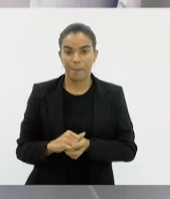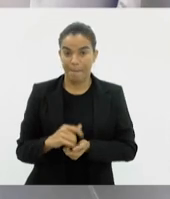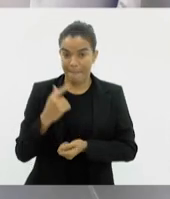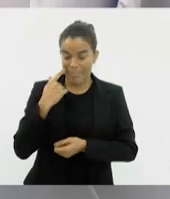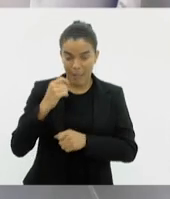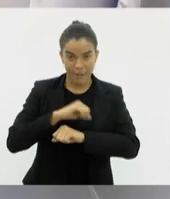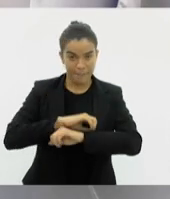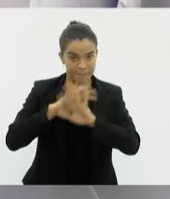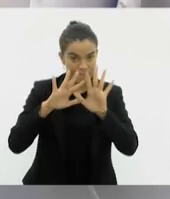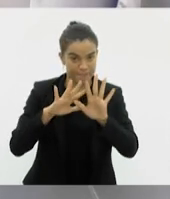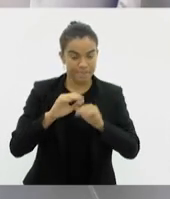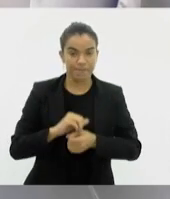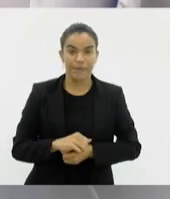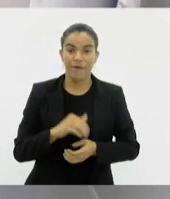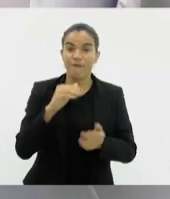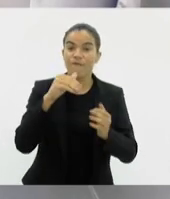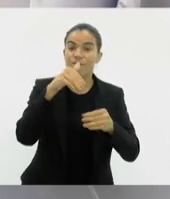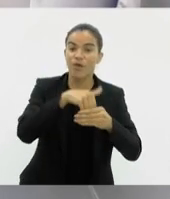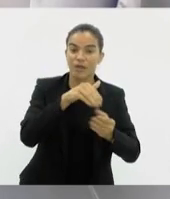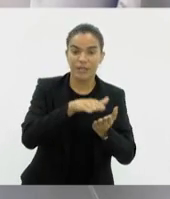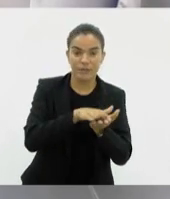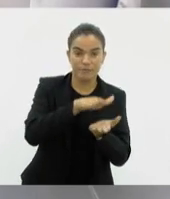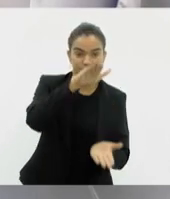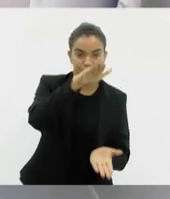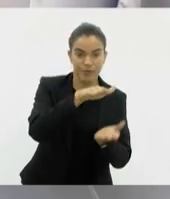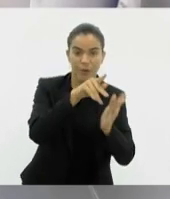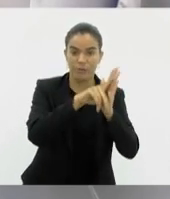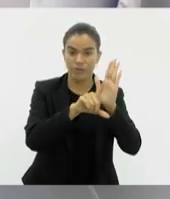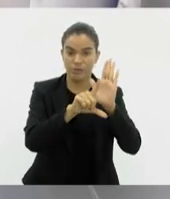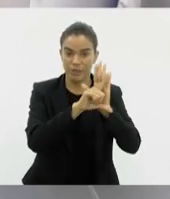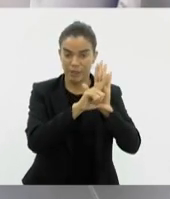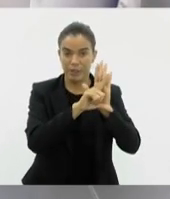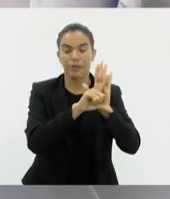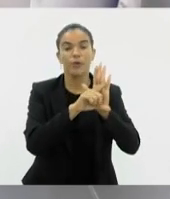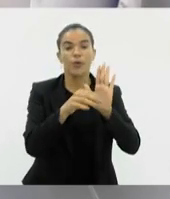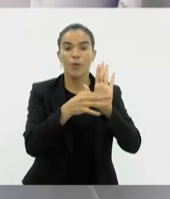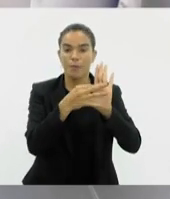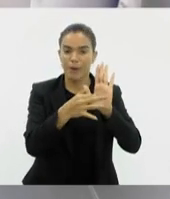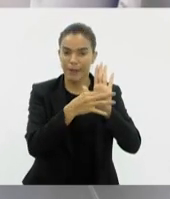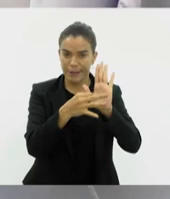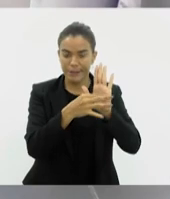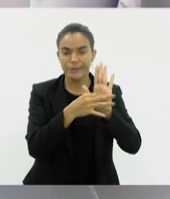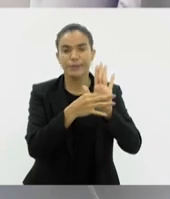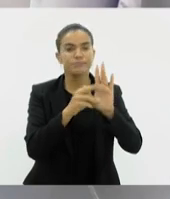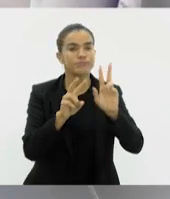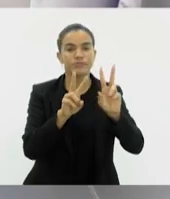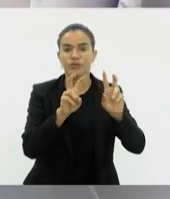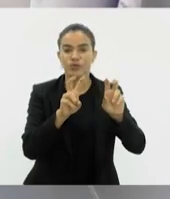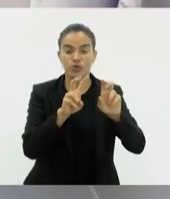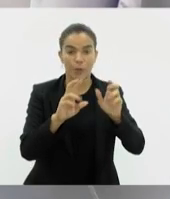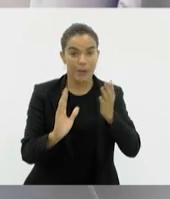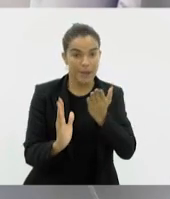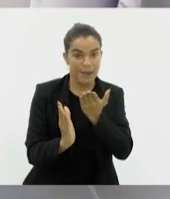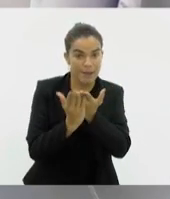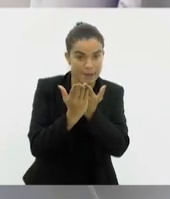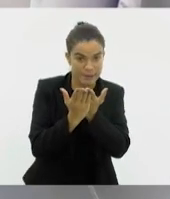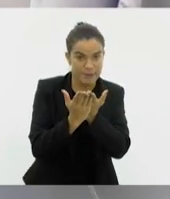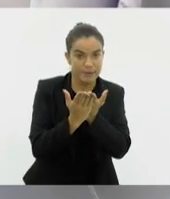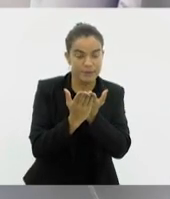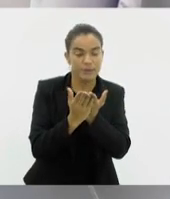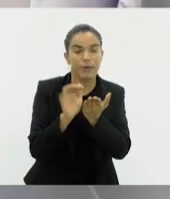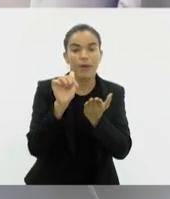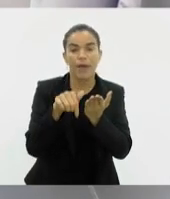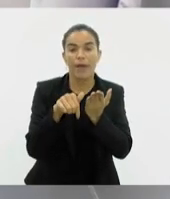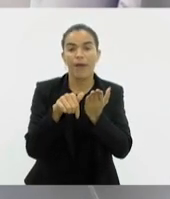tá? Votação em bloco dos projetos cujos pareceres versam sobre anexação. É